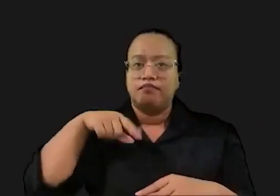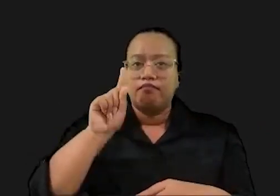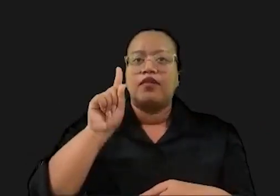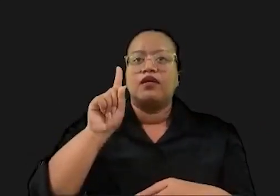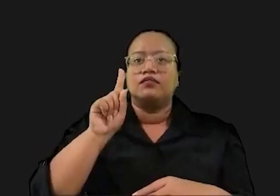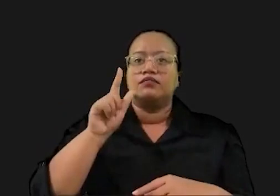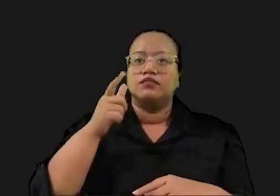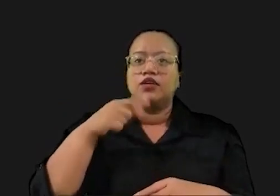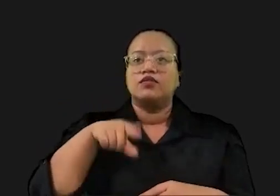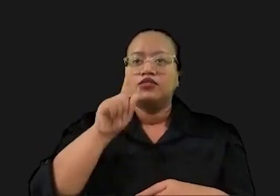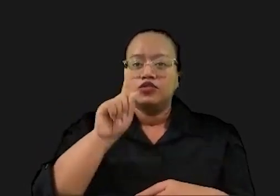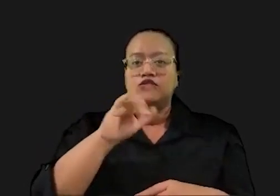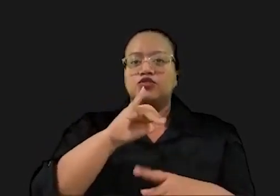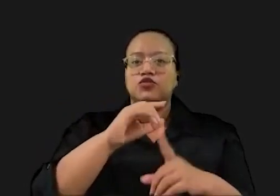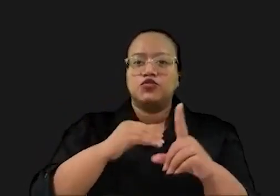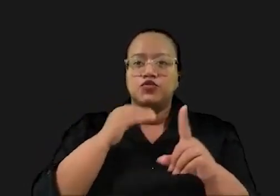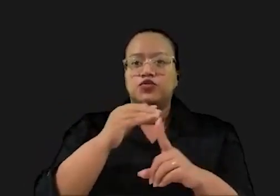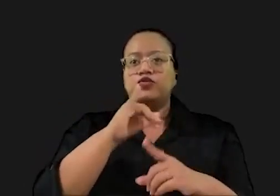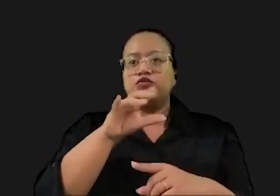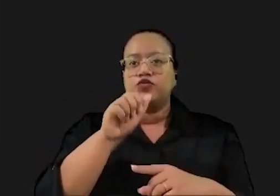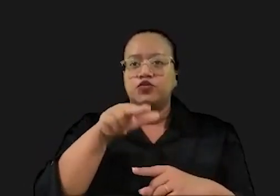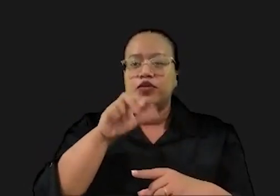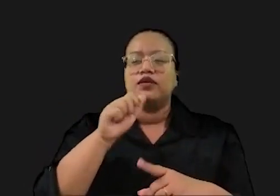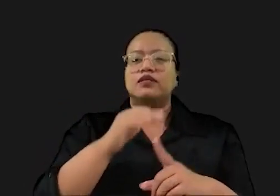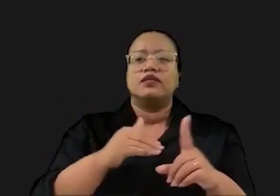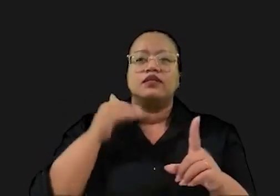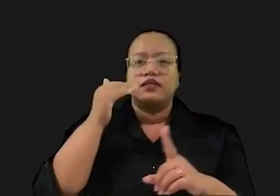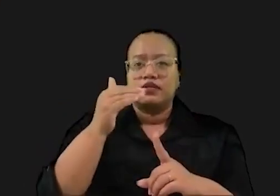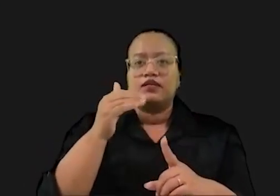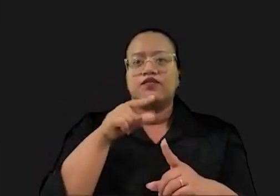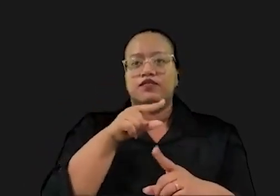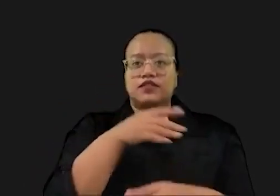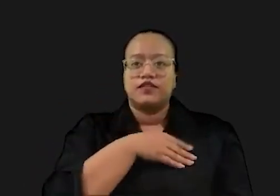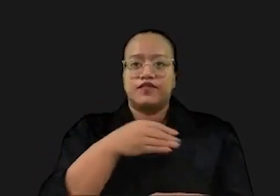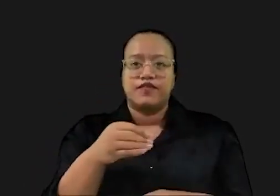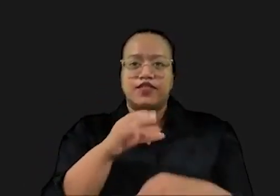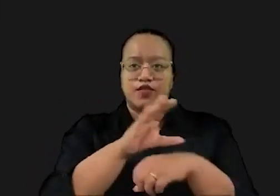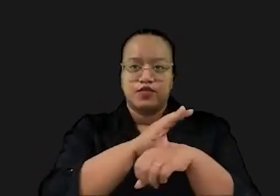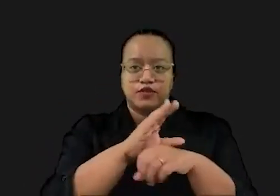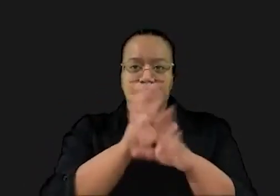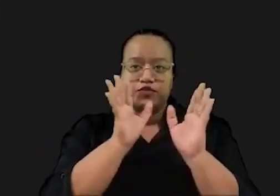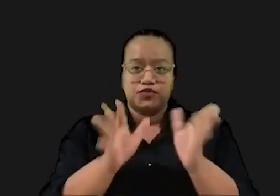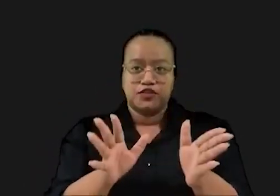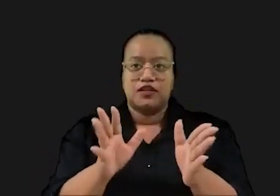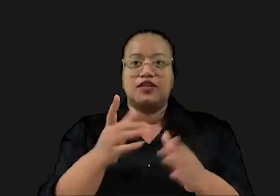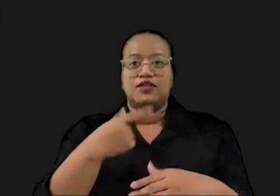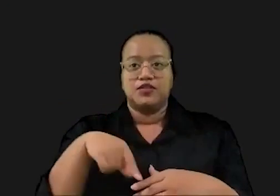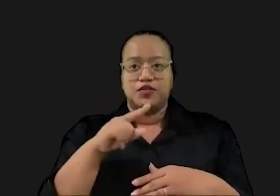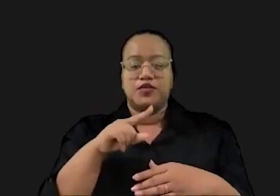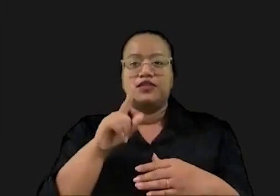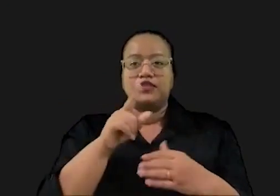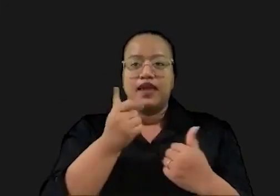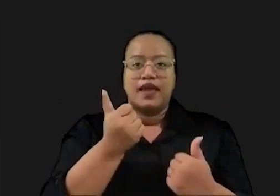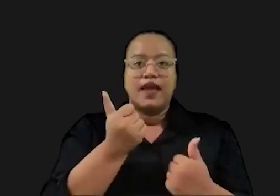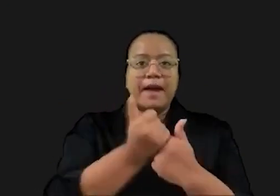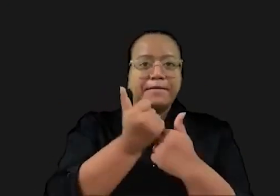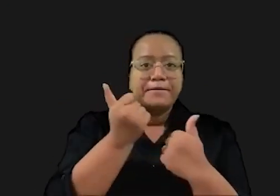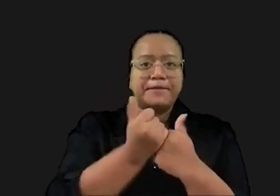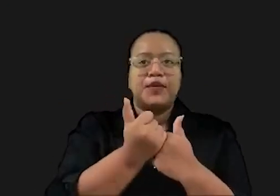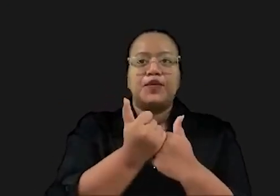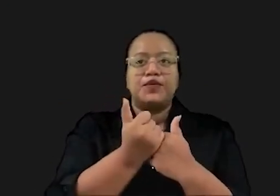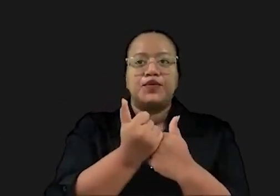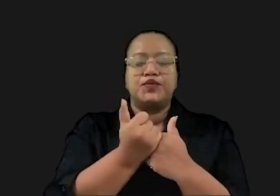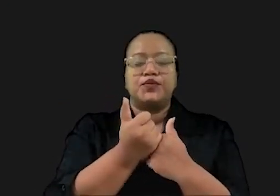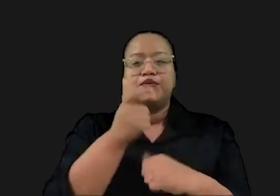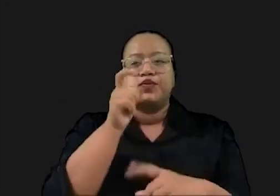Joana, presente. Caio, você já é filho da Constituição. E nós temos que lhe dar todo o apoio também